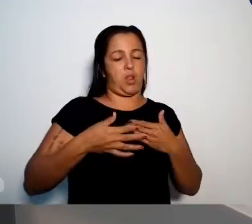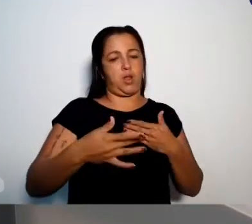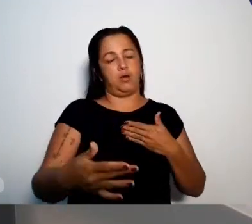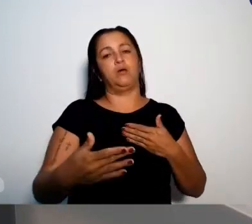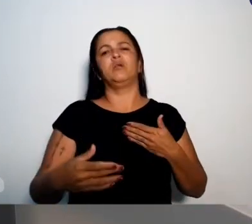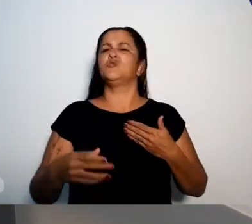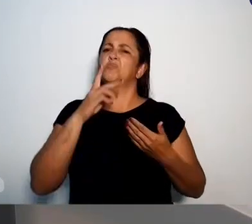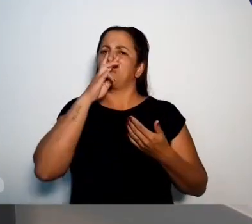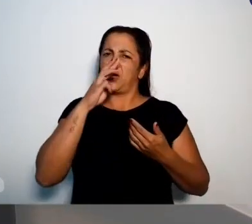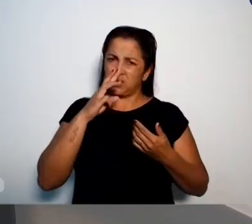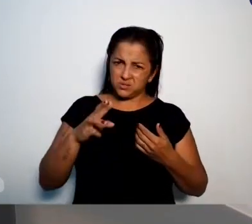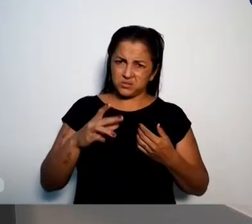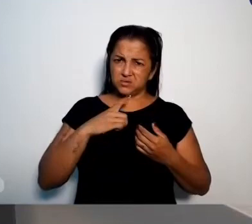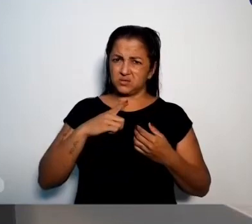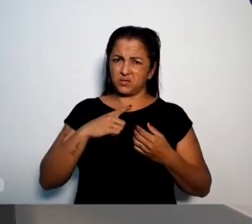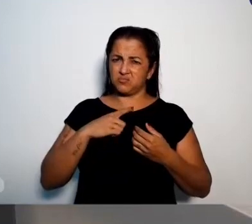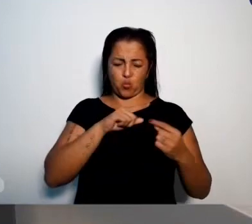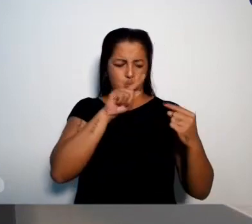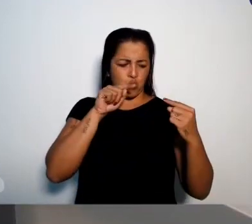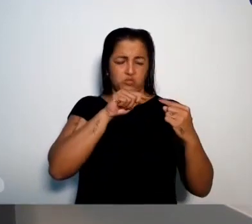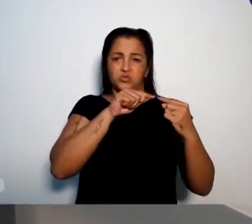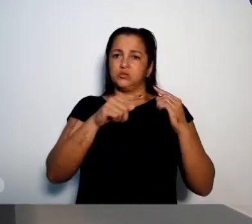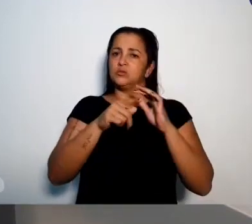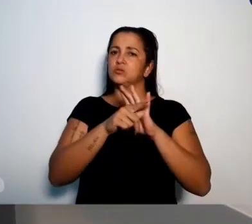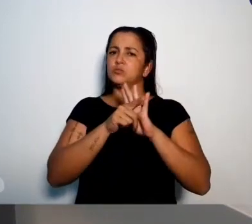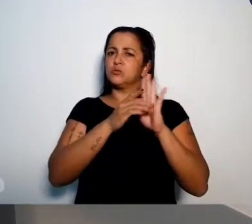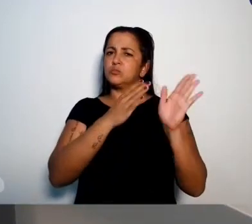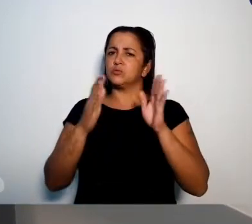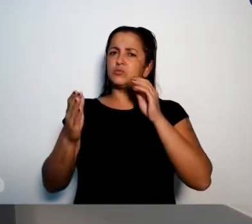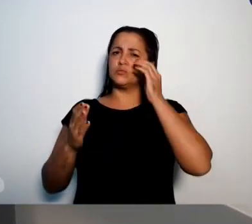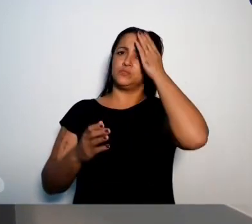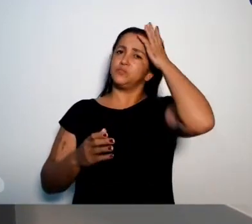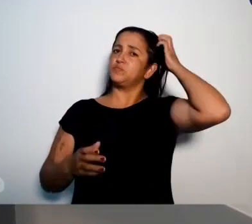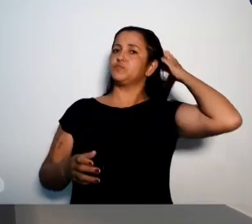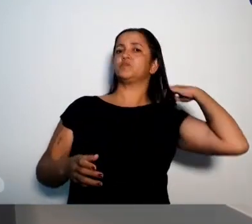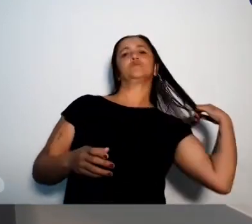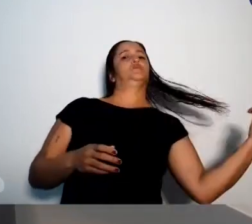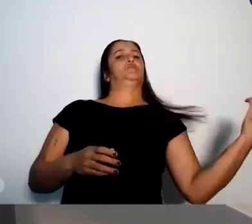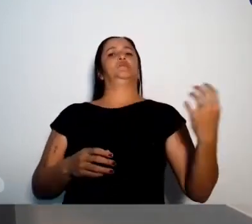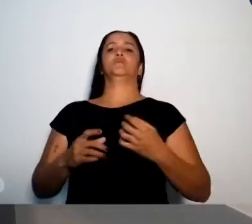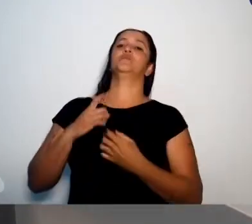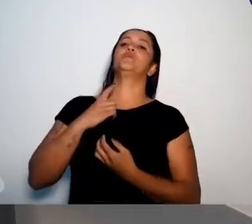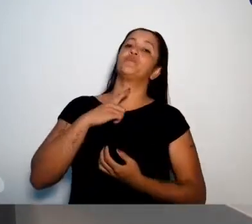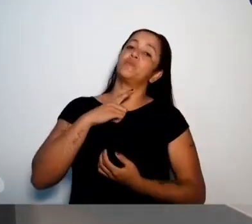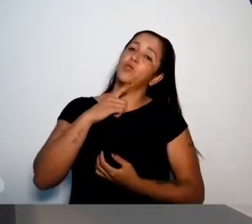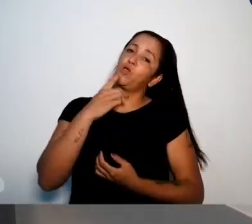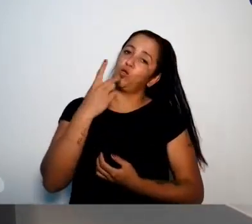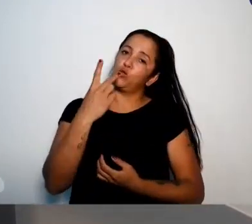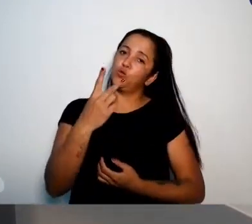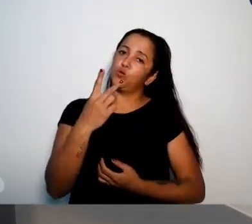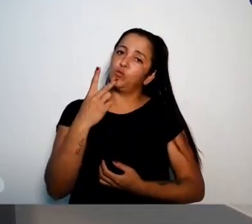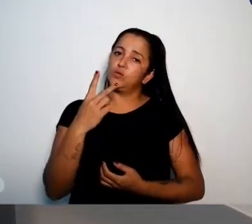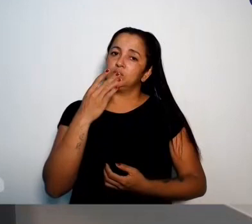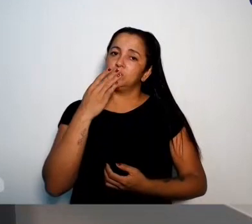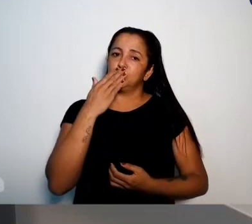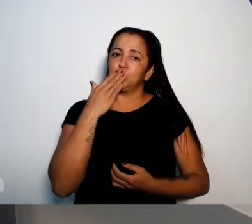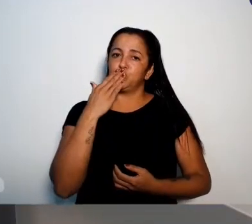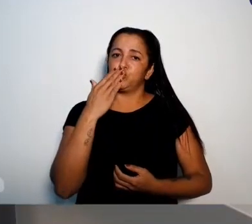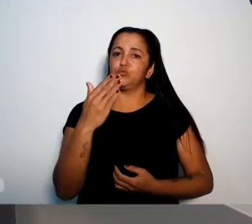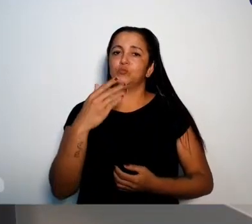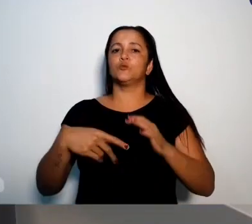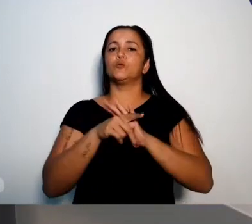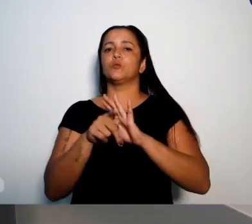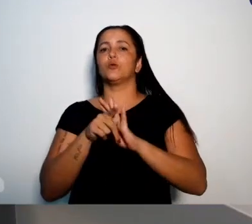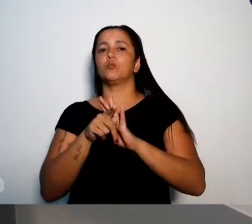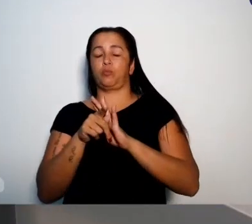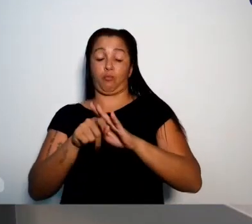que eu atingi esse objetivo. Então, eu gostaria de fazer 2 pedidos para Vossa Excelência e Vossa Excelência submeter ao plenário, se for regimental. Primeiro, eu